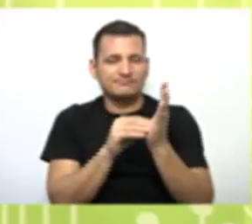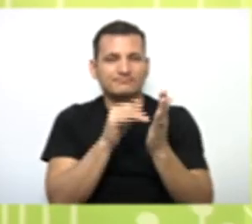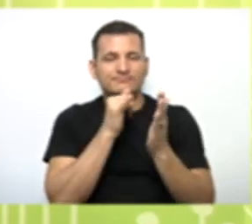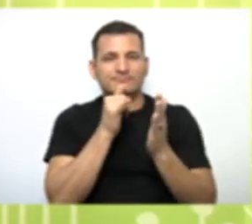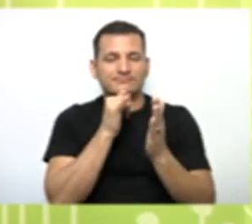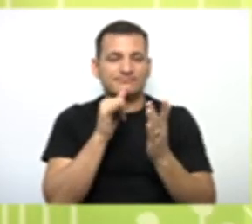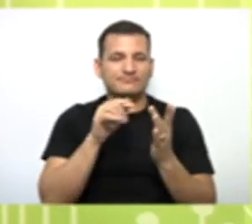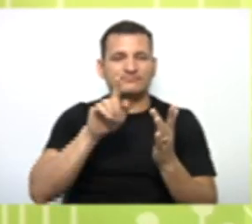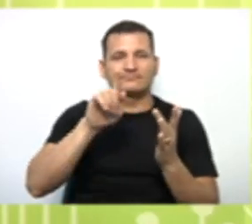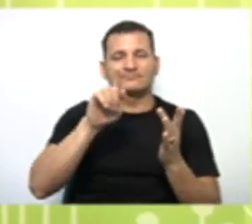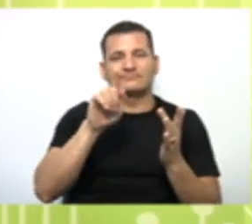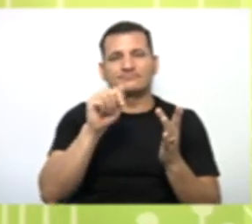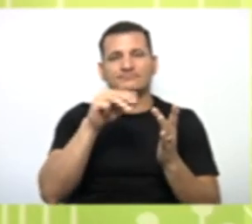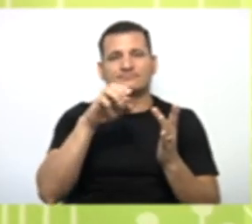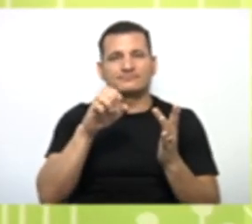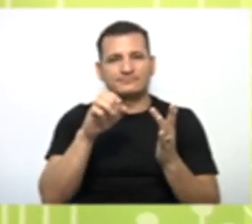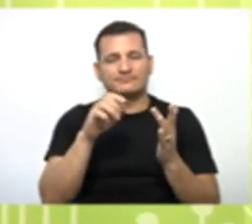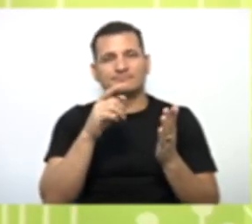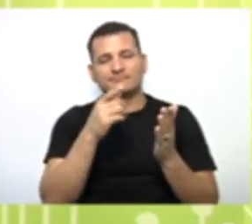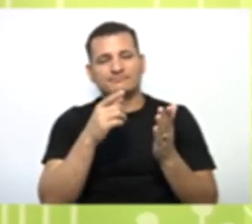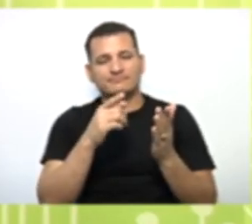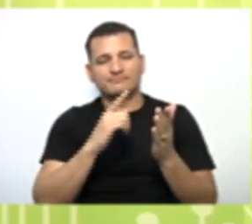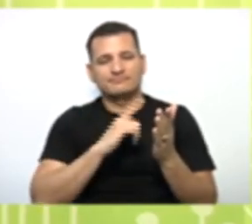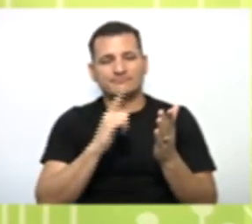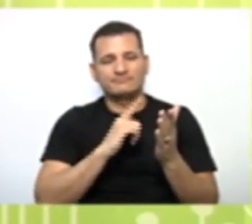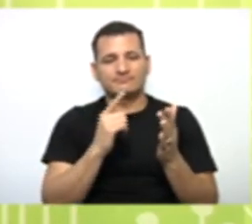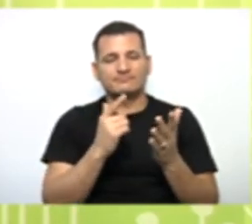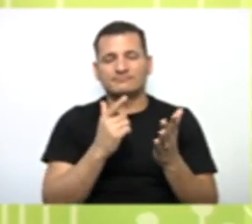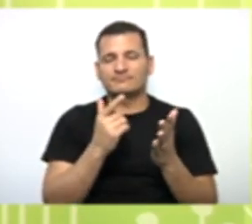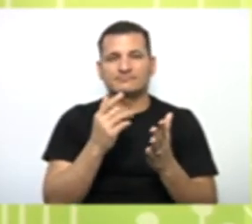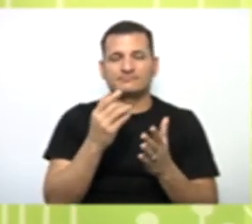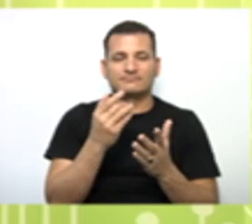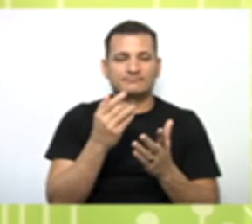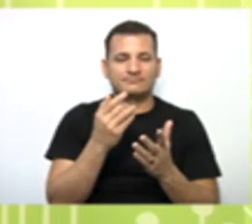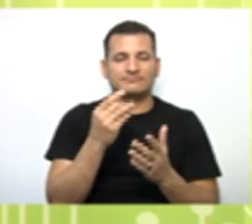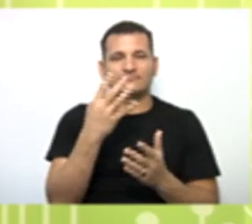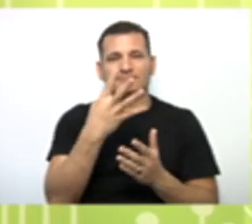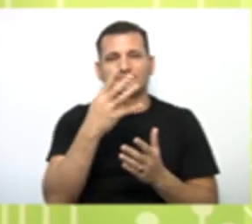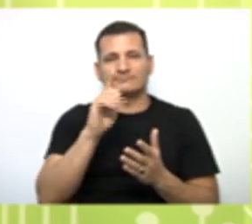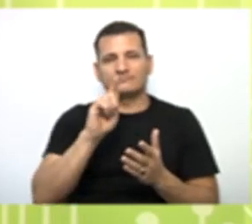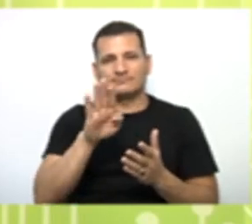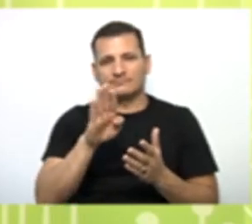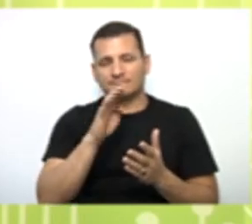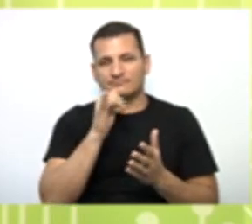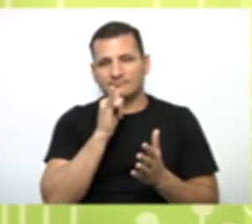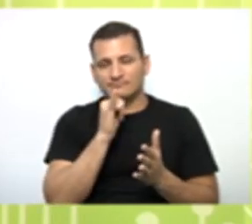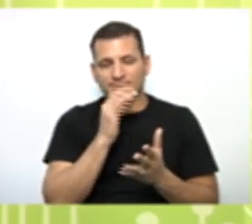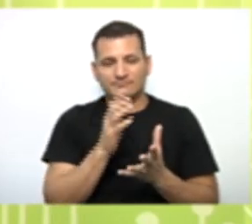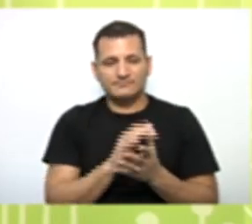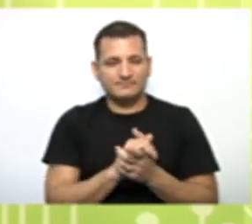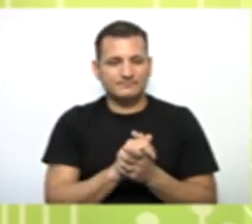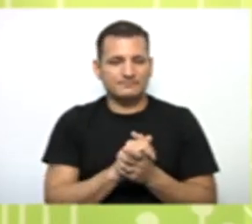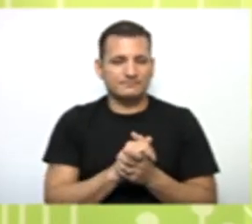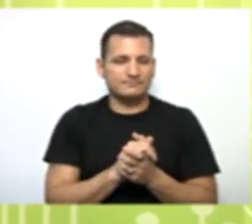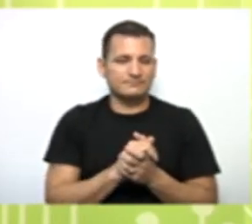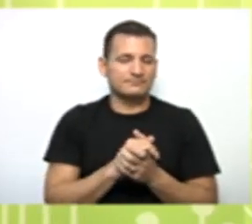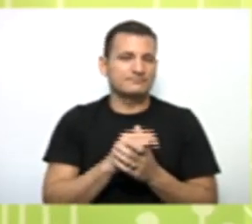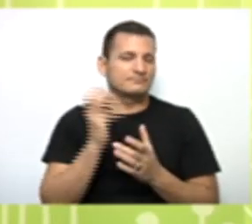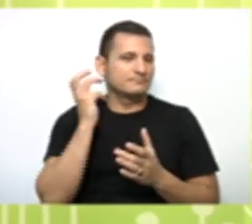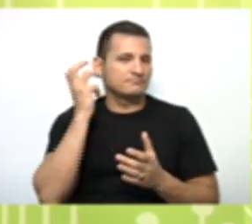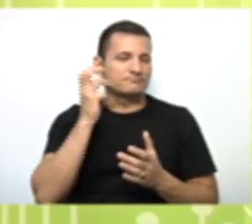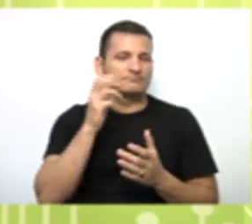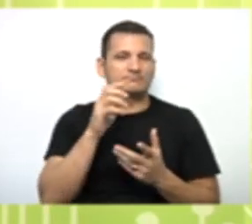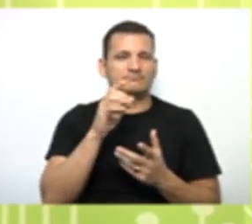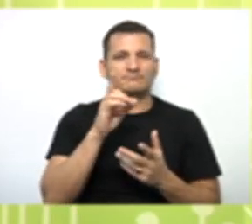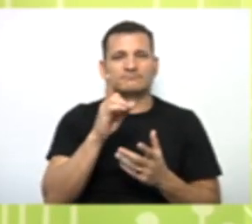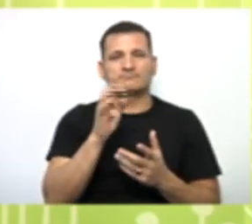episódio aí do Game of Thrones, que tem em alta definição 4 gigas, né? Som, surround, DTS e